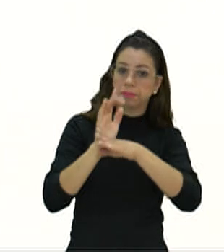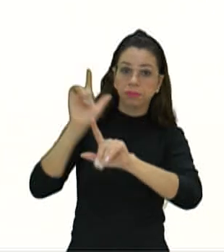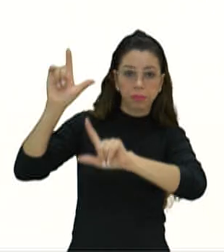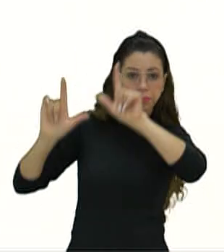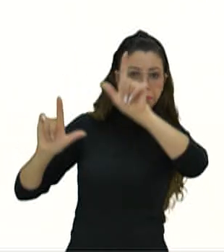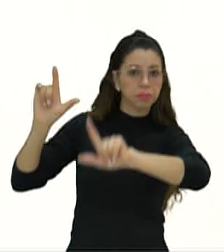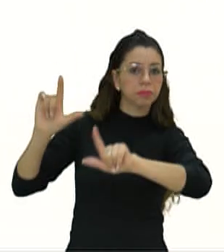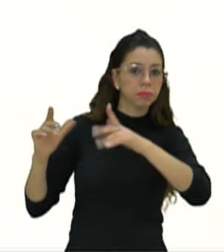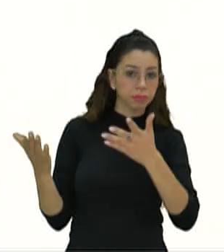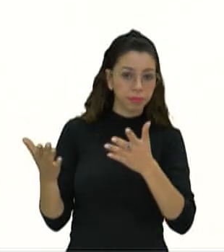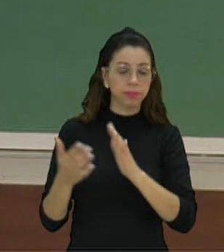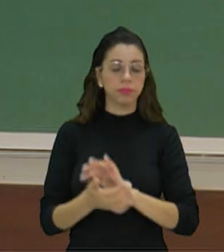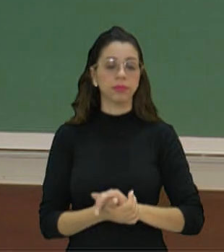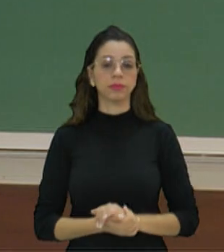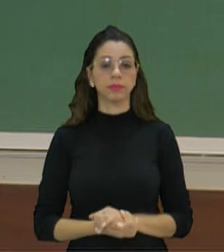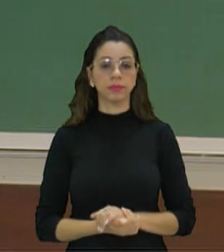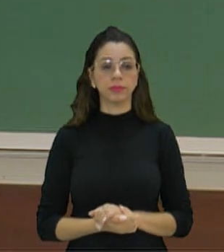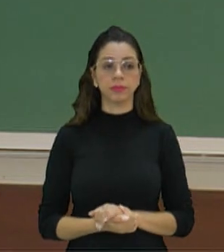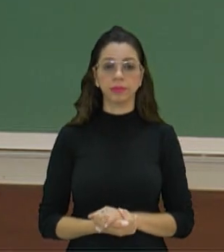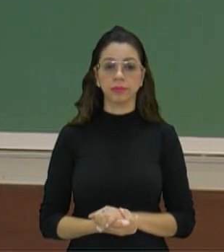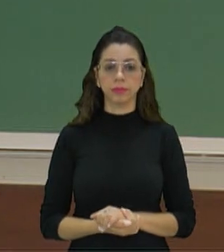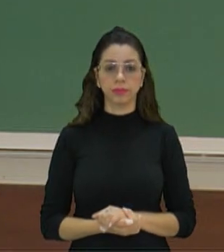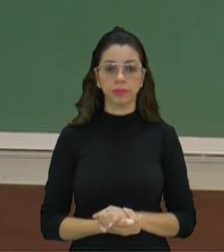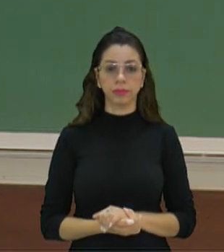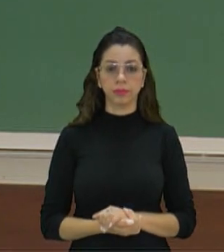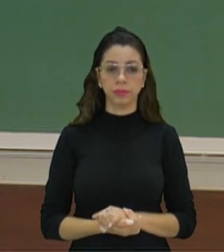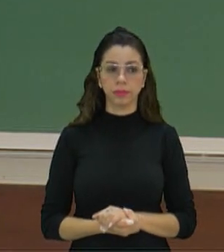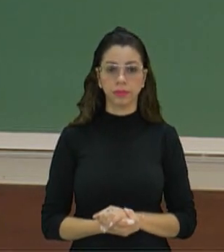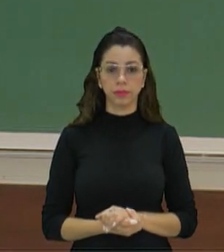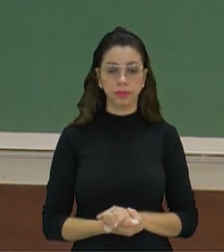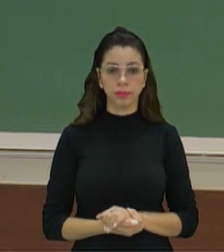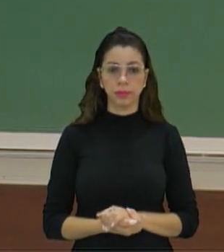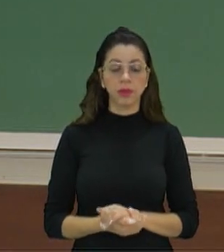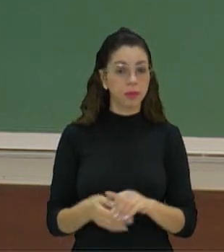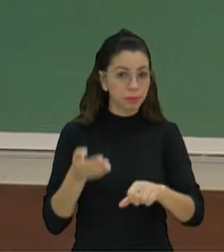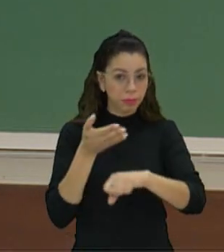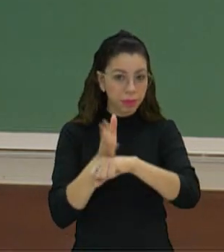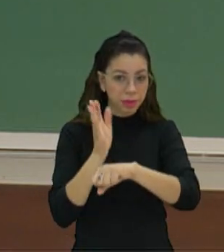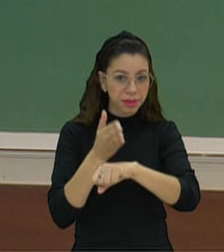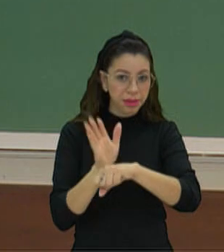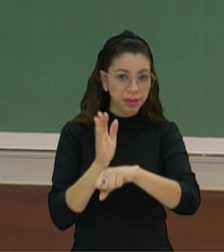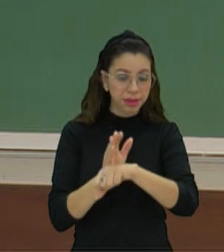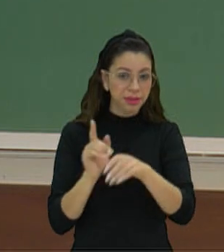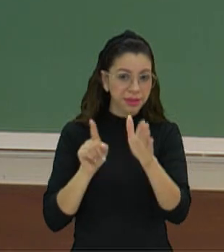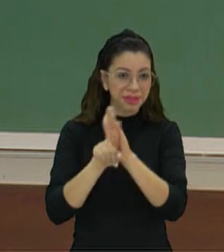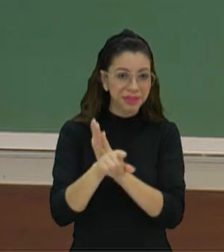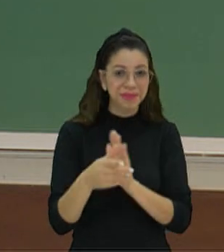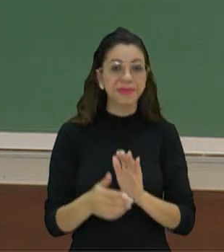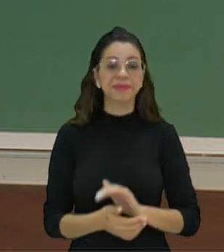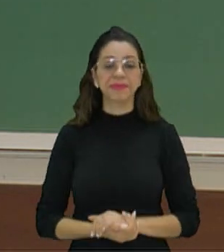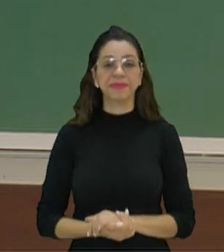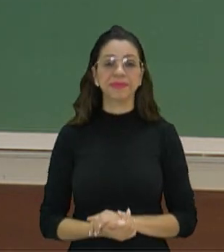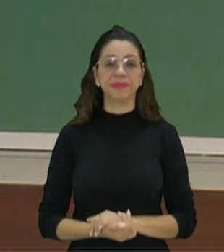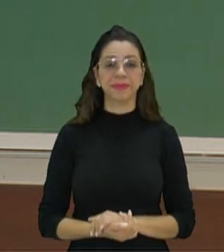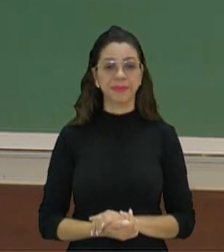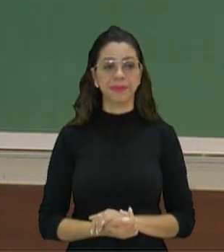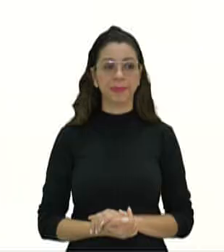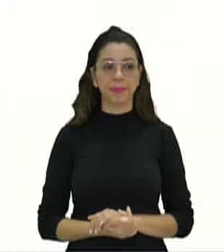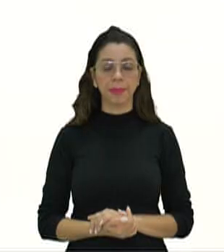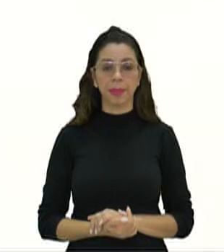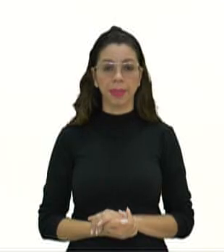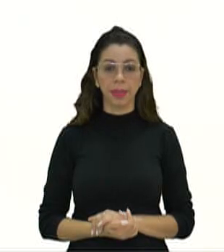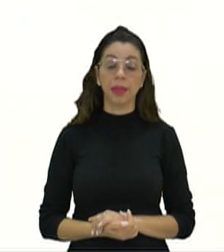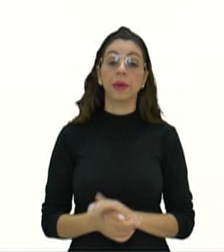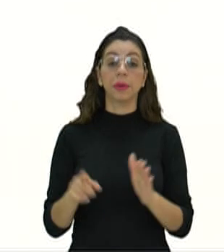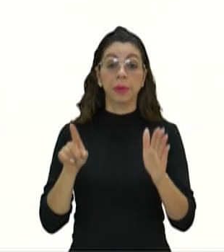TV. Então, a negativa do has é hasn't. Bora praticar um pouco mais aqui no nosso quiz. Então é o seguinte, eu tenho